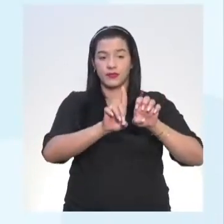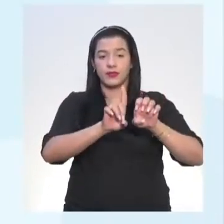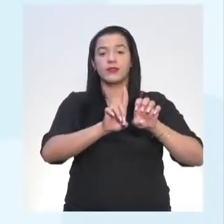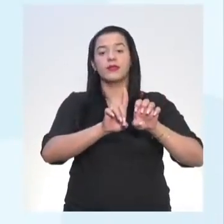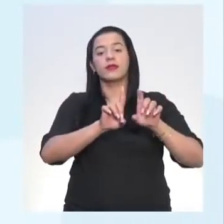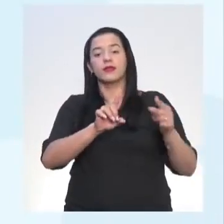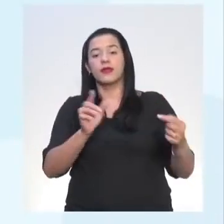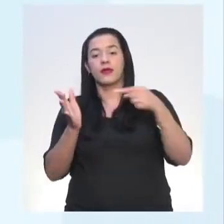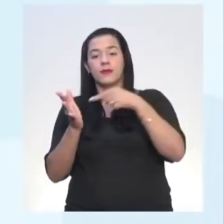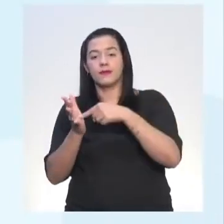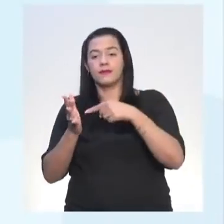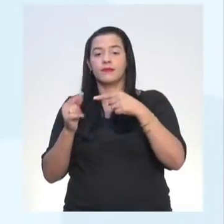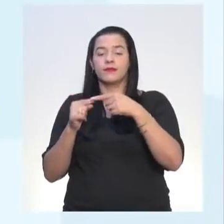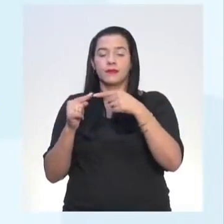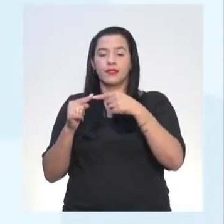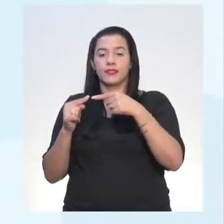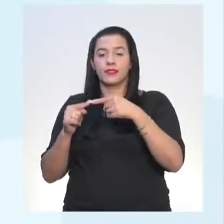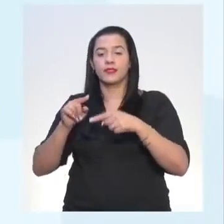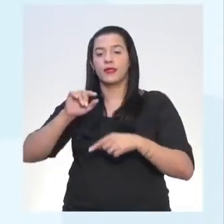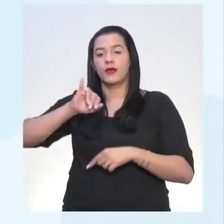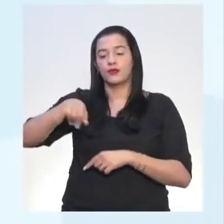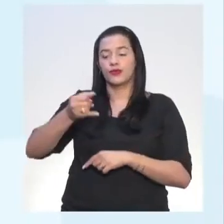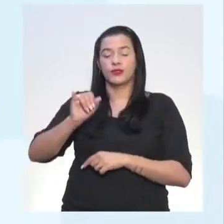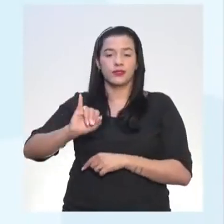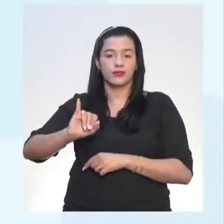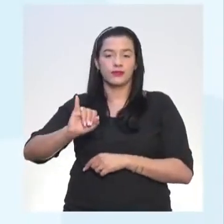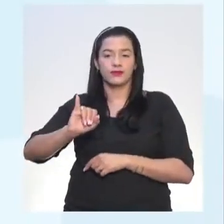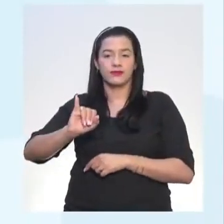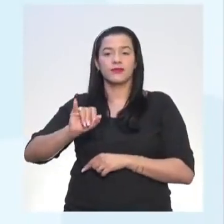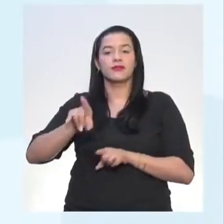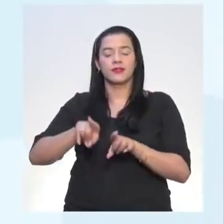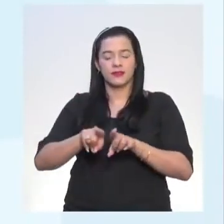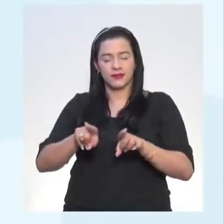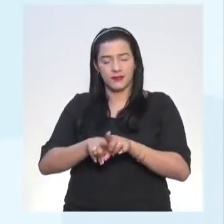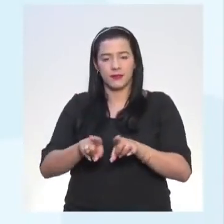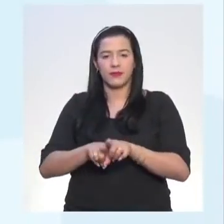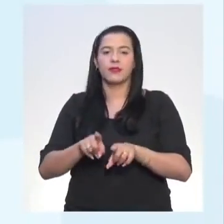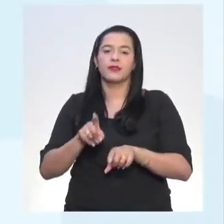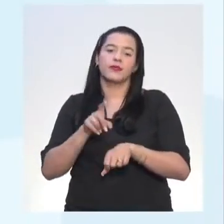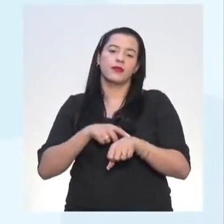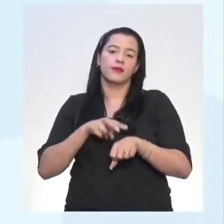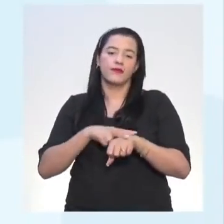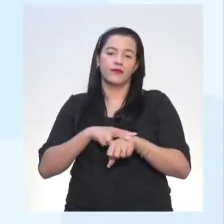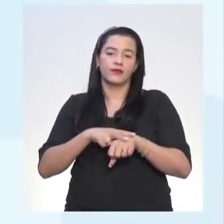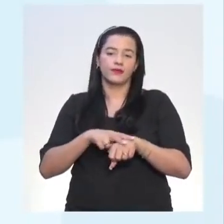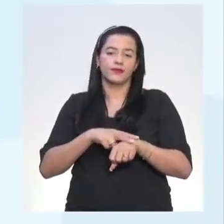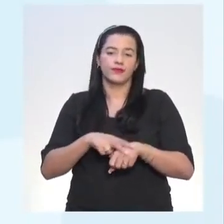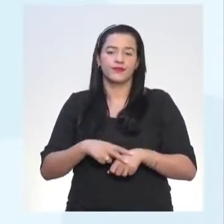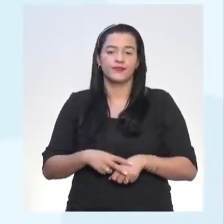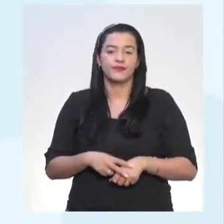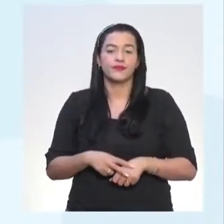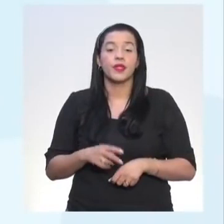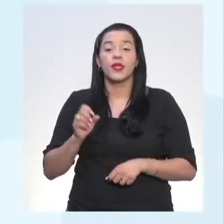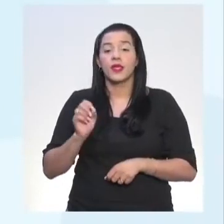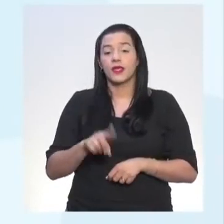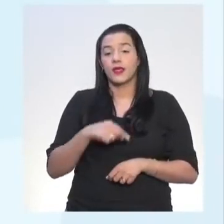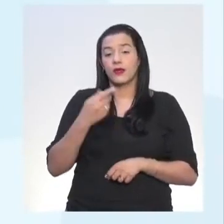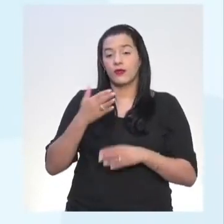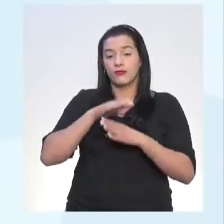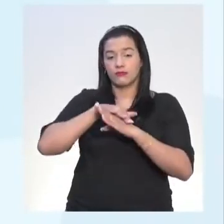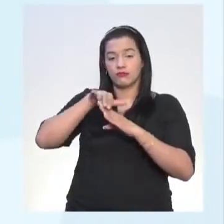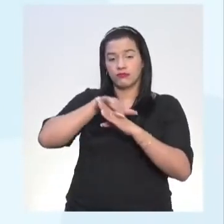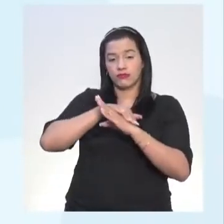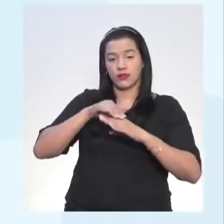é correspondente ao JI, que também está em verde, né? Que é o lado da figura que está